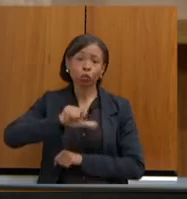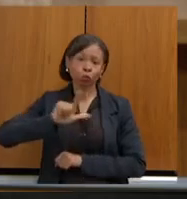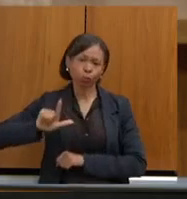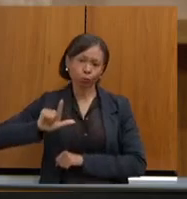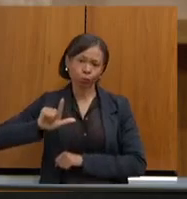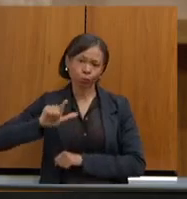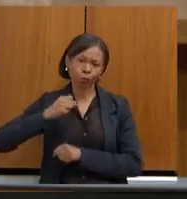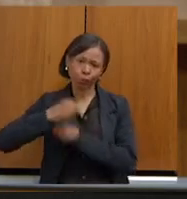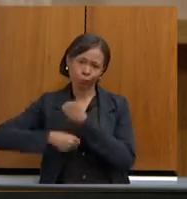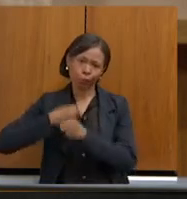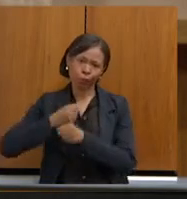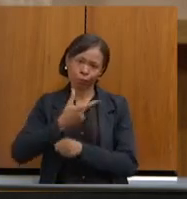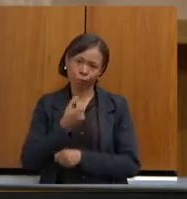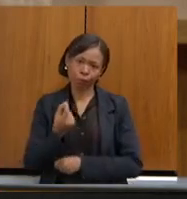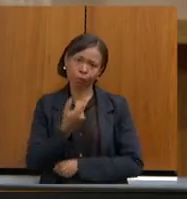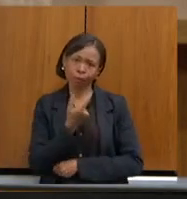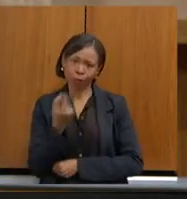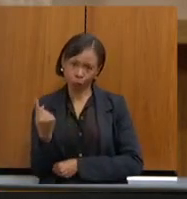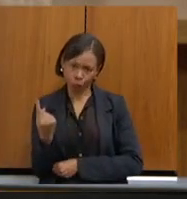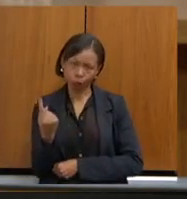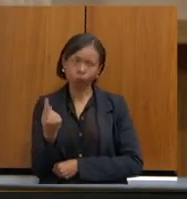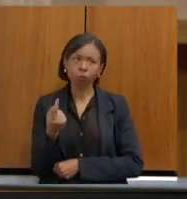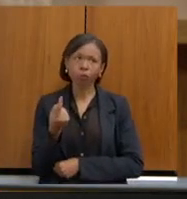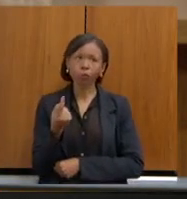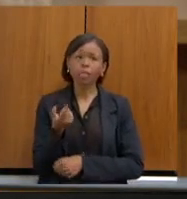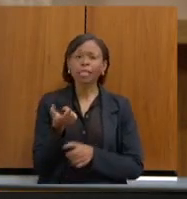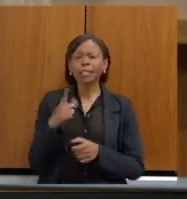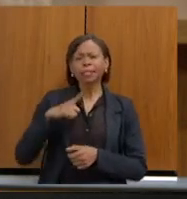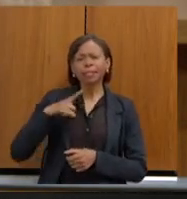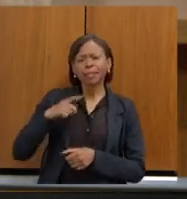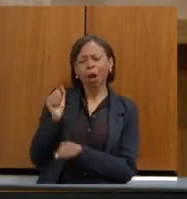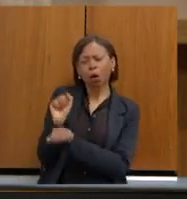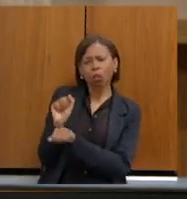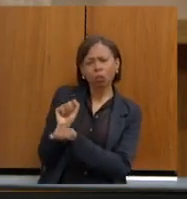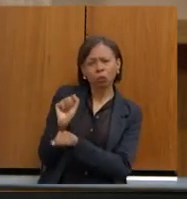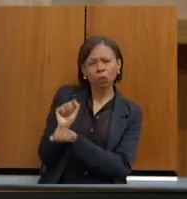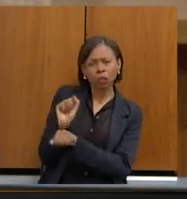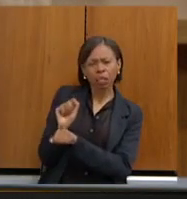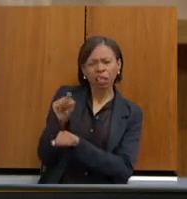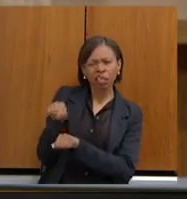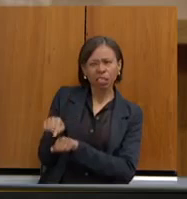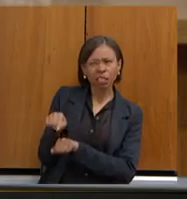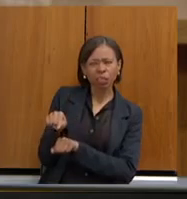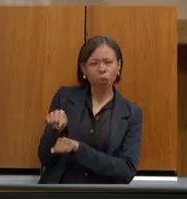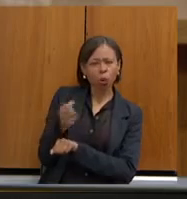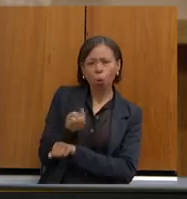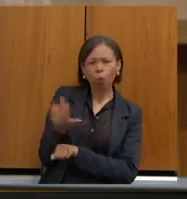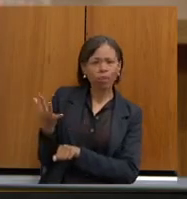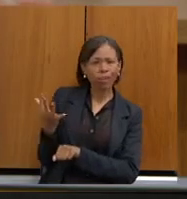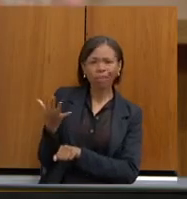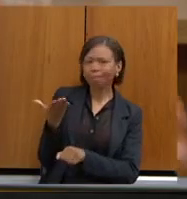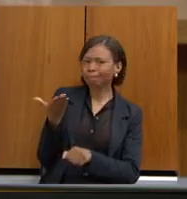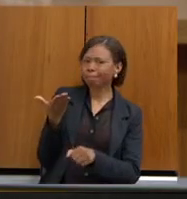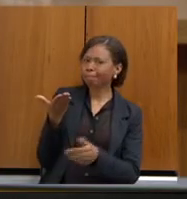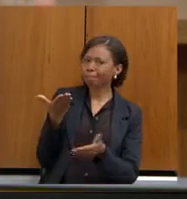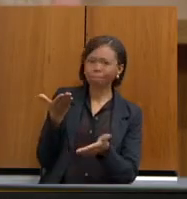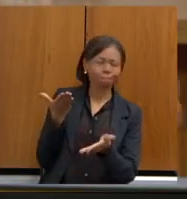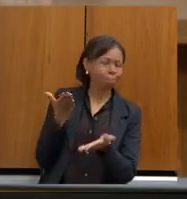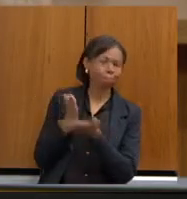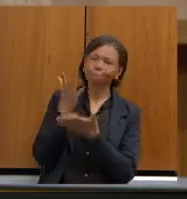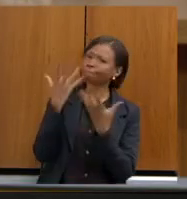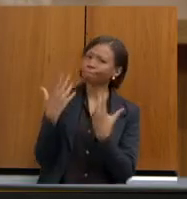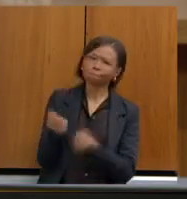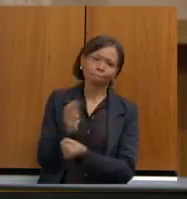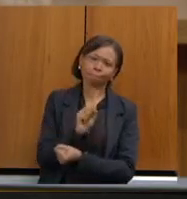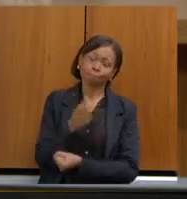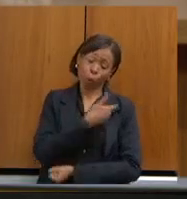e 21 o número de acidentes que a gente tinha ele não foi aprovado pelo próprio governo em razão